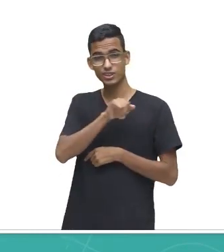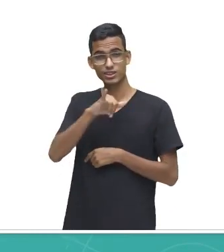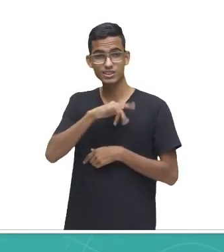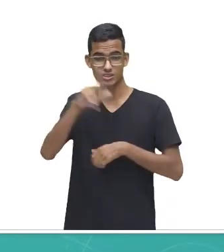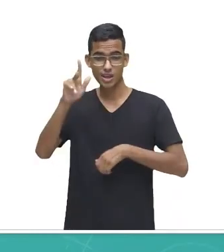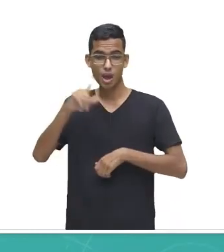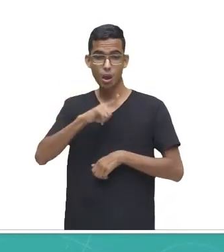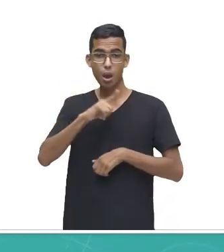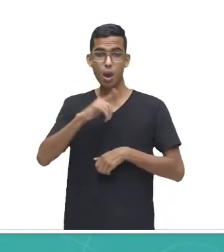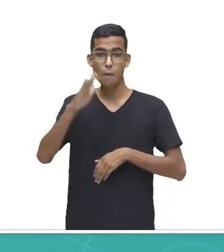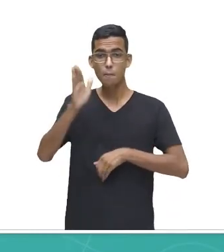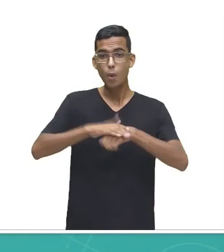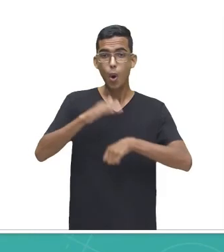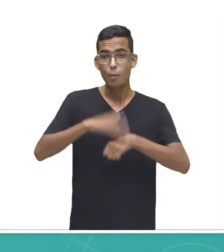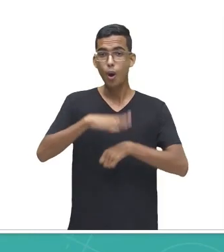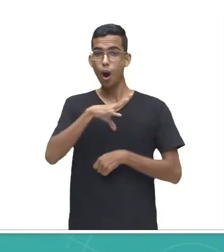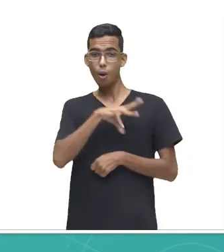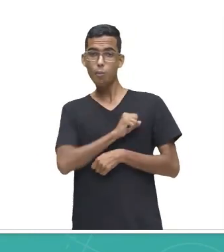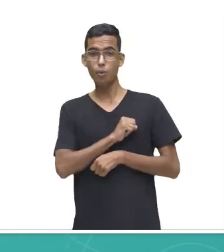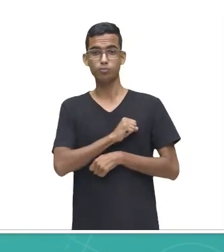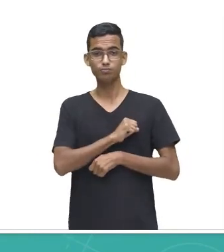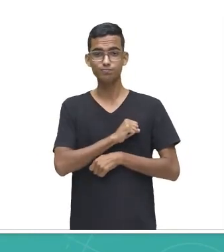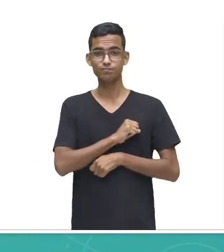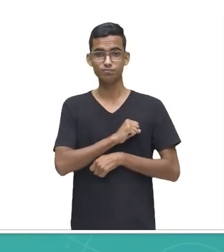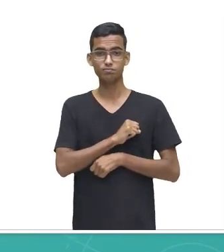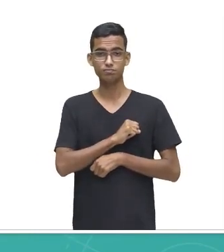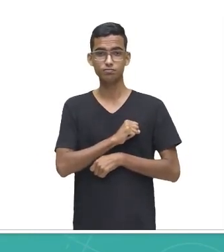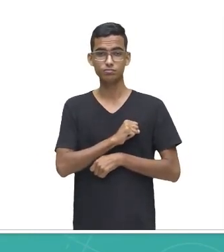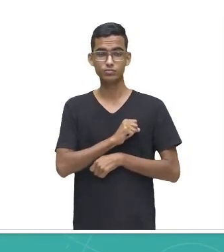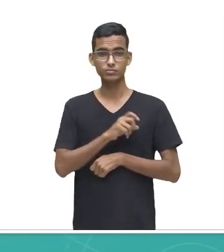Nas incertezas, se acolha.